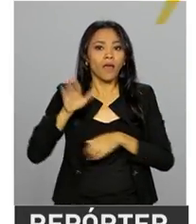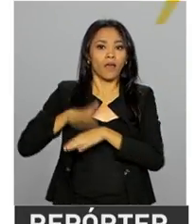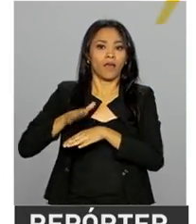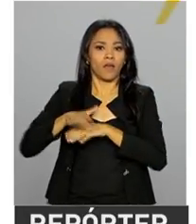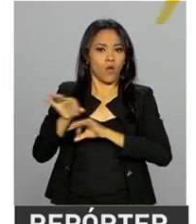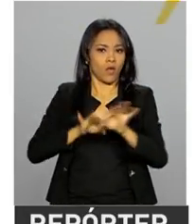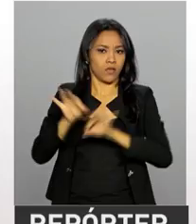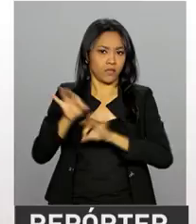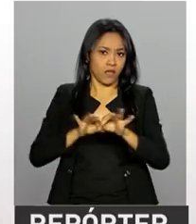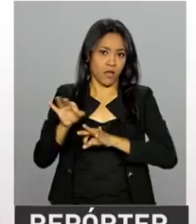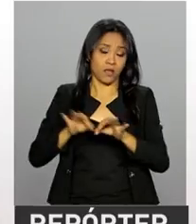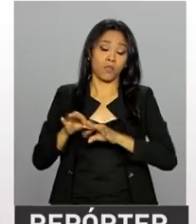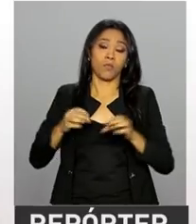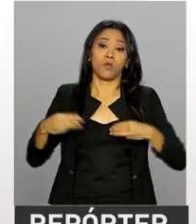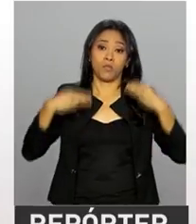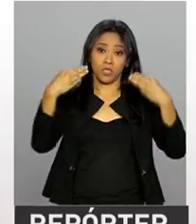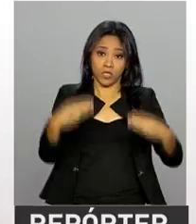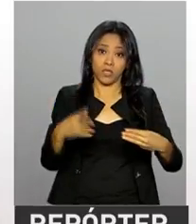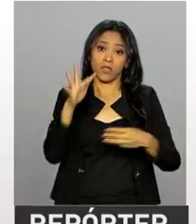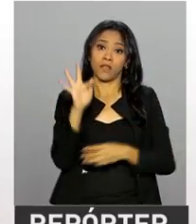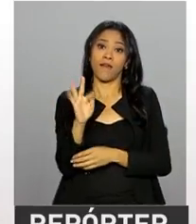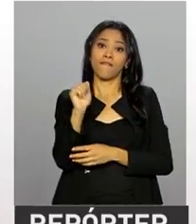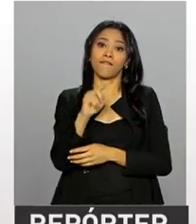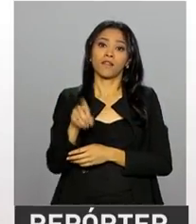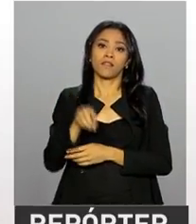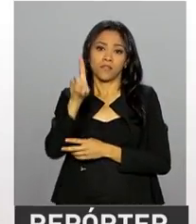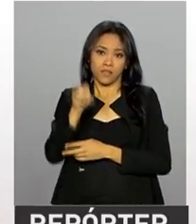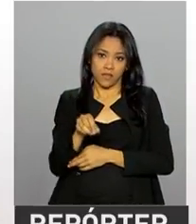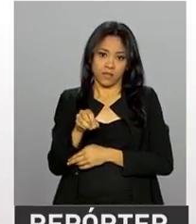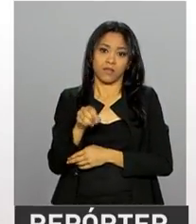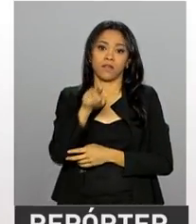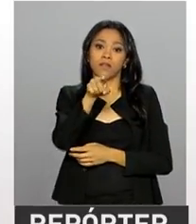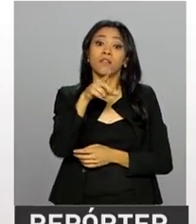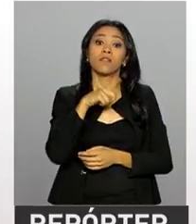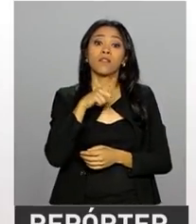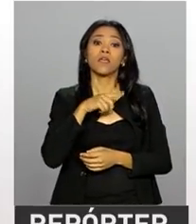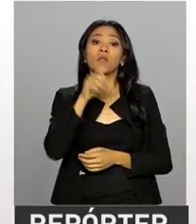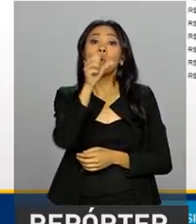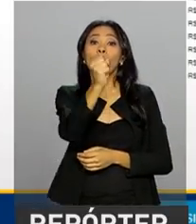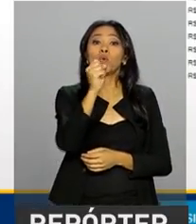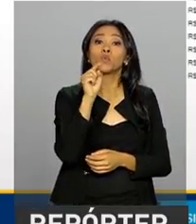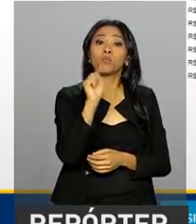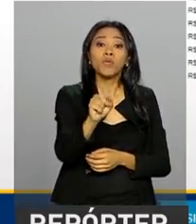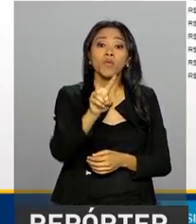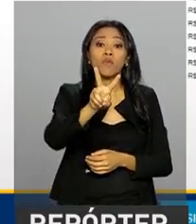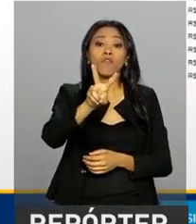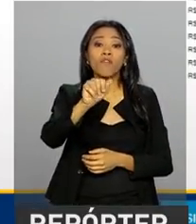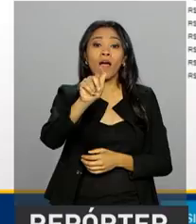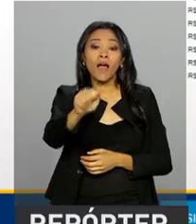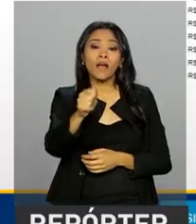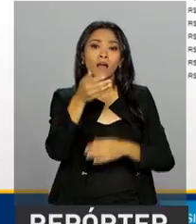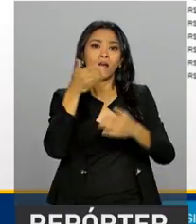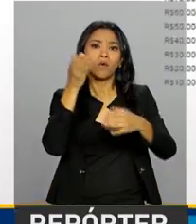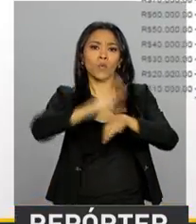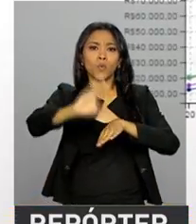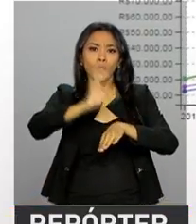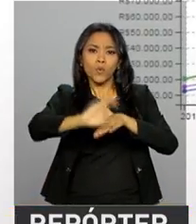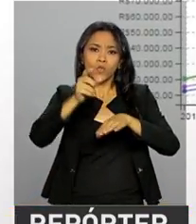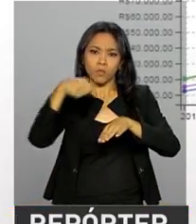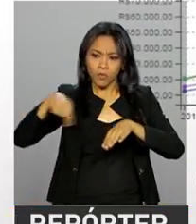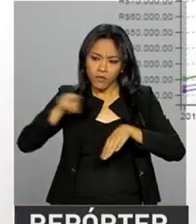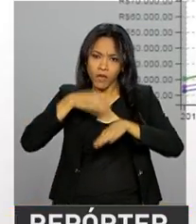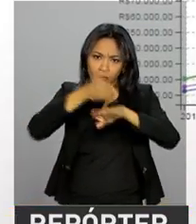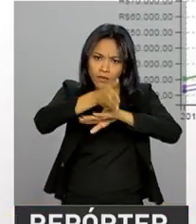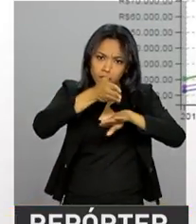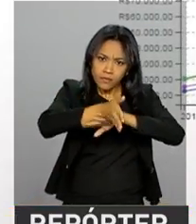da fazenda além do simulador a campanha ainda oferece 8 mil vagas no curso do tesouro direto oferecido